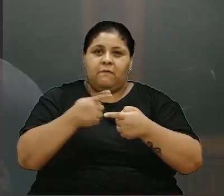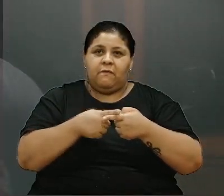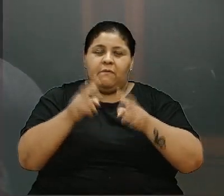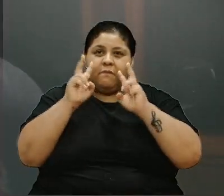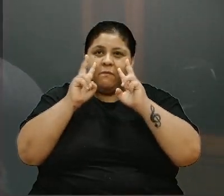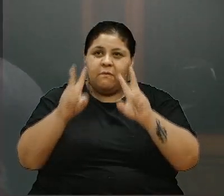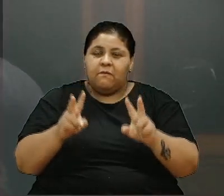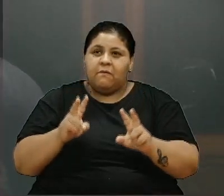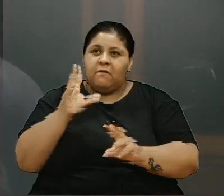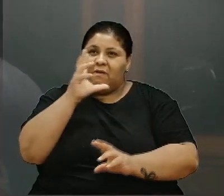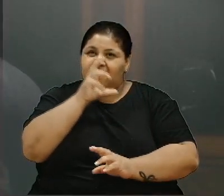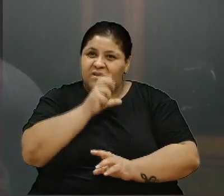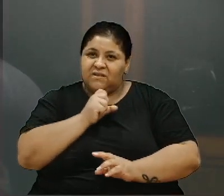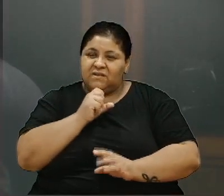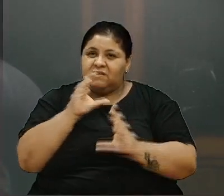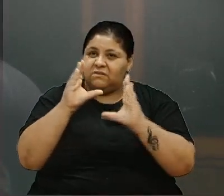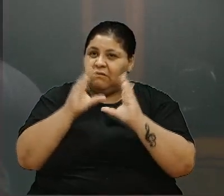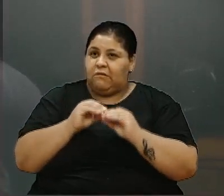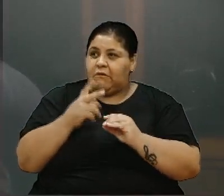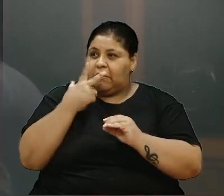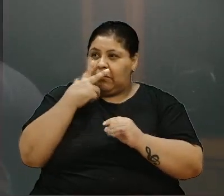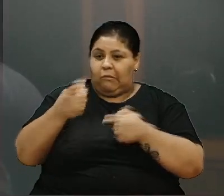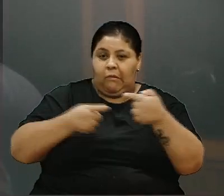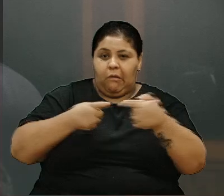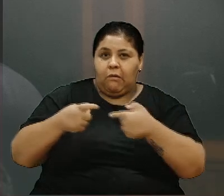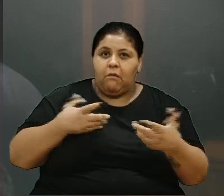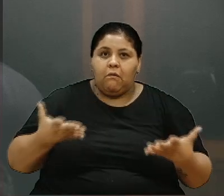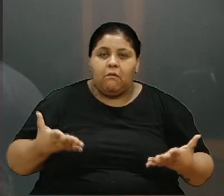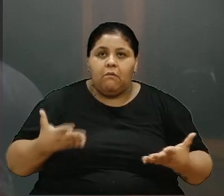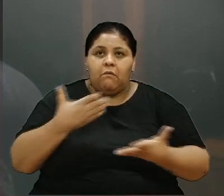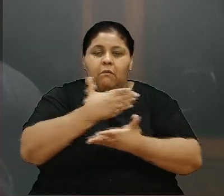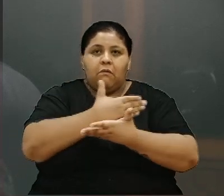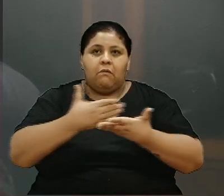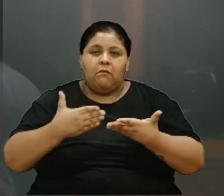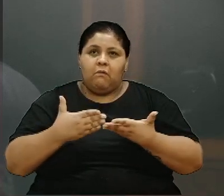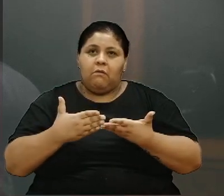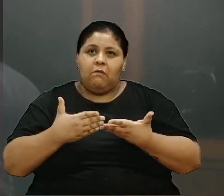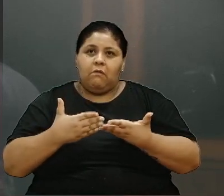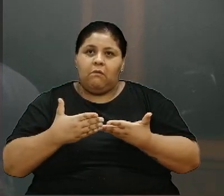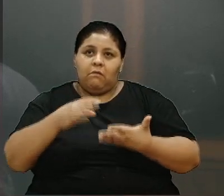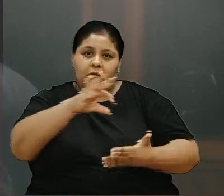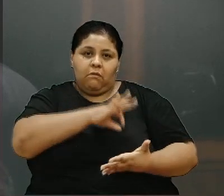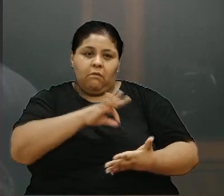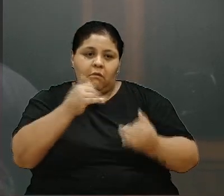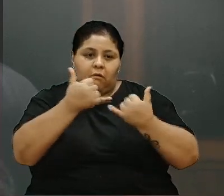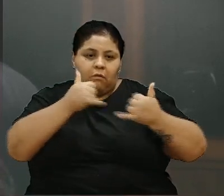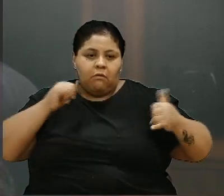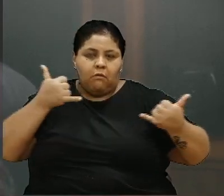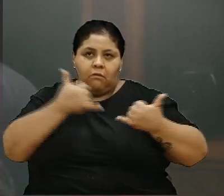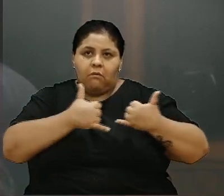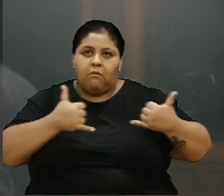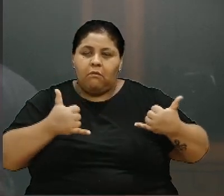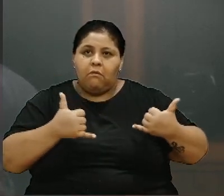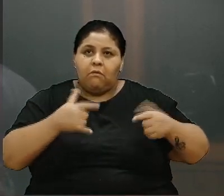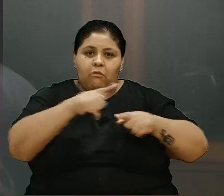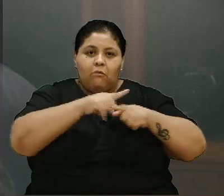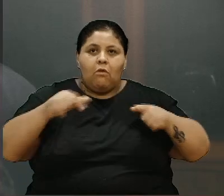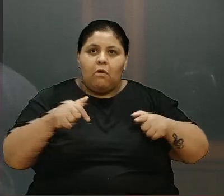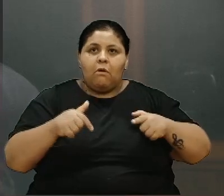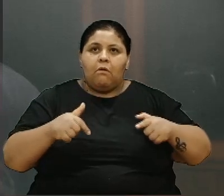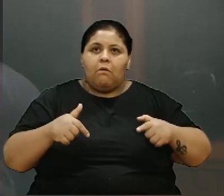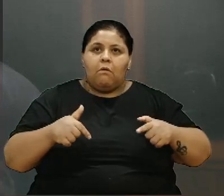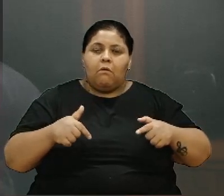noite de sábado para domingo foi um cenário de guerra. Do nada chegou lá a Brigada Militar, a choque, e saiu disparando